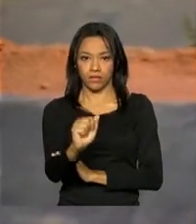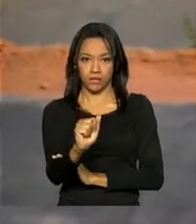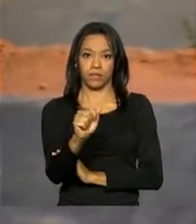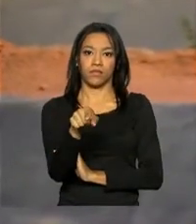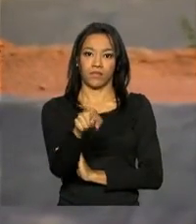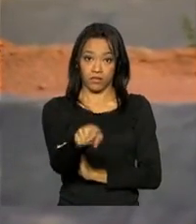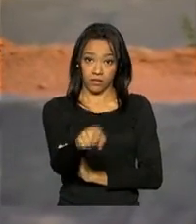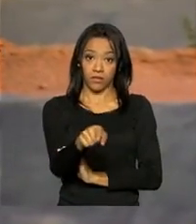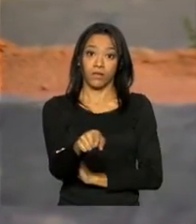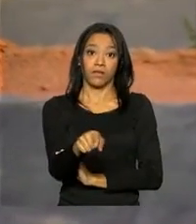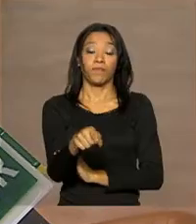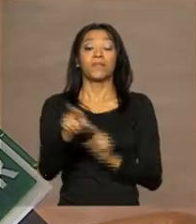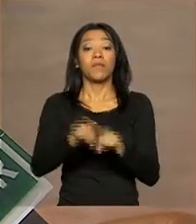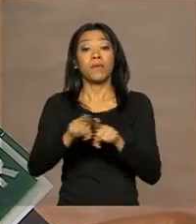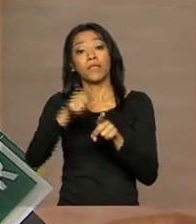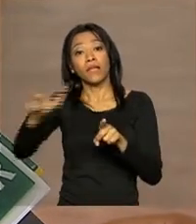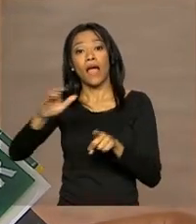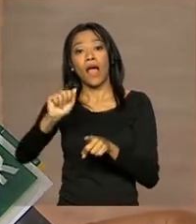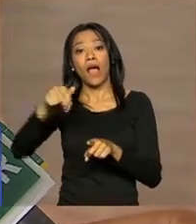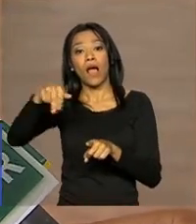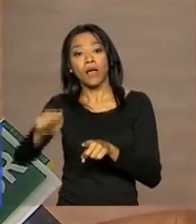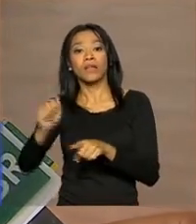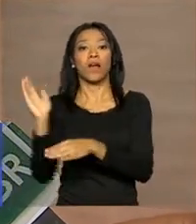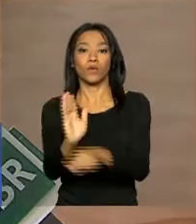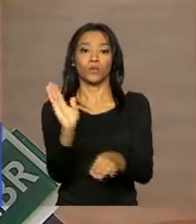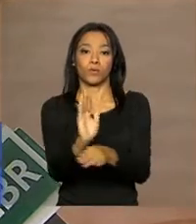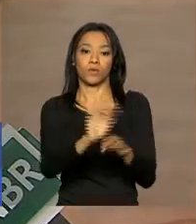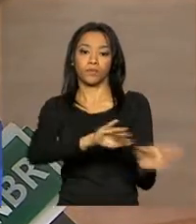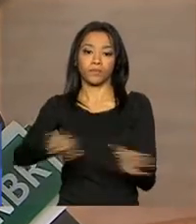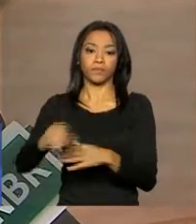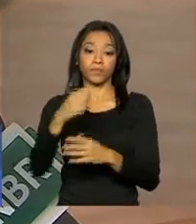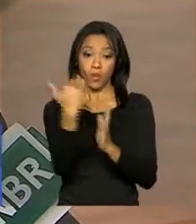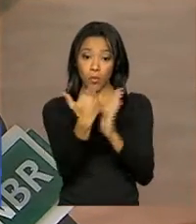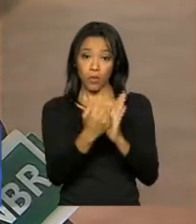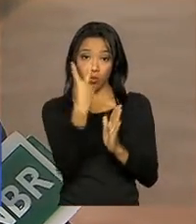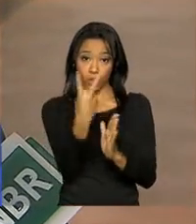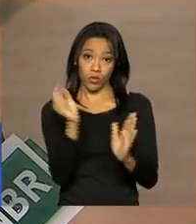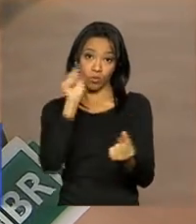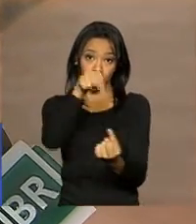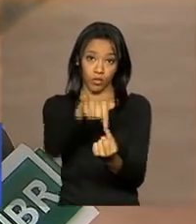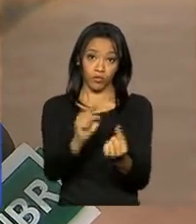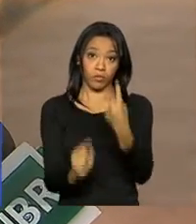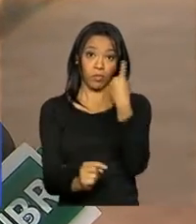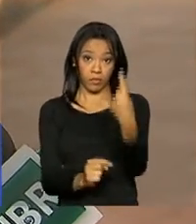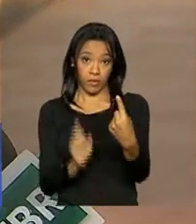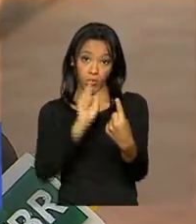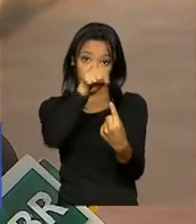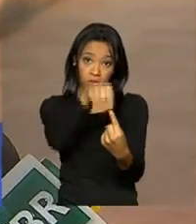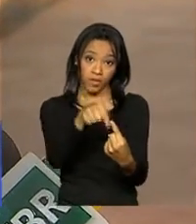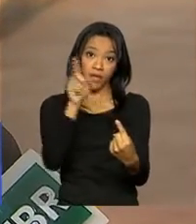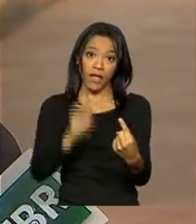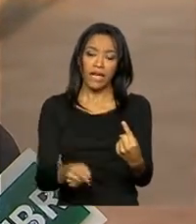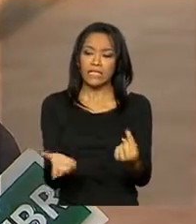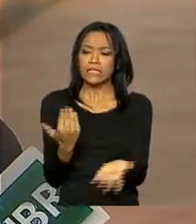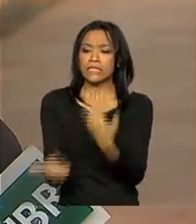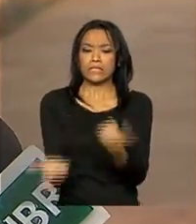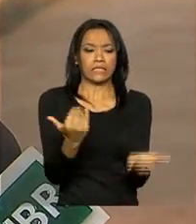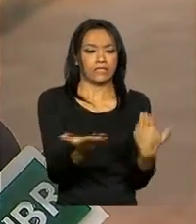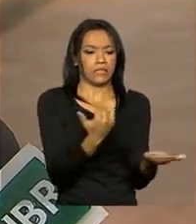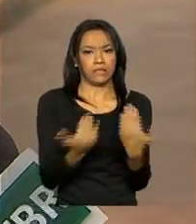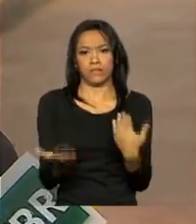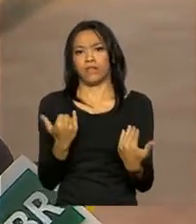Nacional de Águas, a ANA. Ele é um programa que tem dois grandes objetivos. O primeiro grande objetivo é retirar a carga poluidora dos